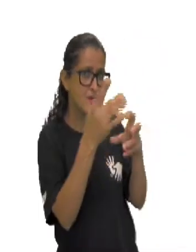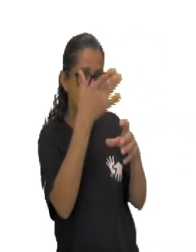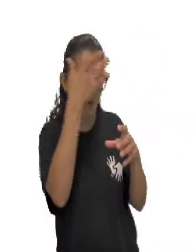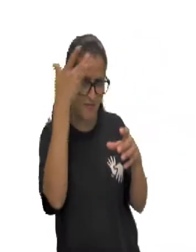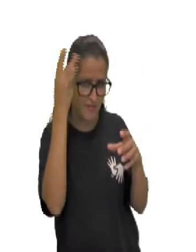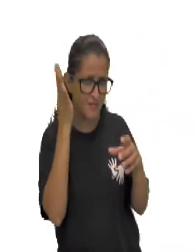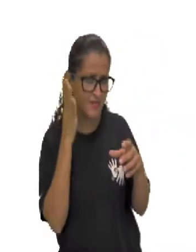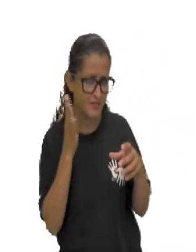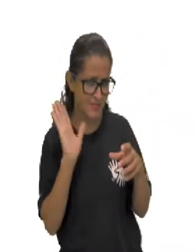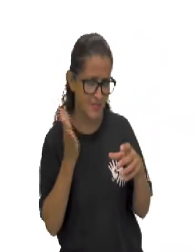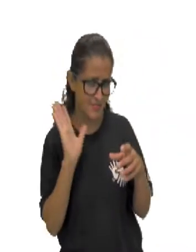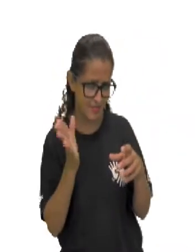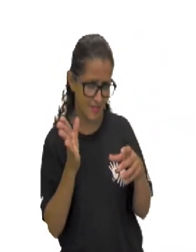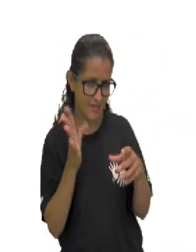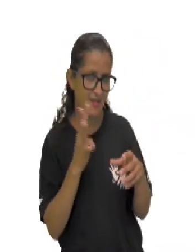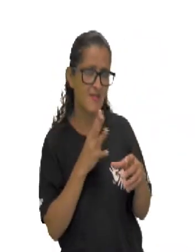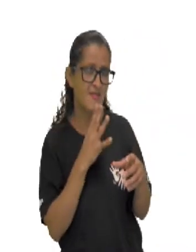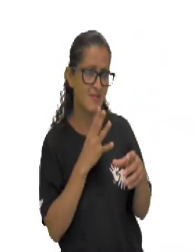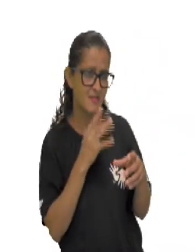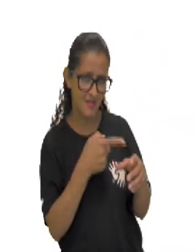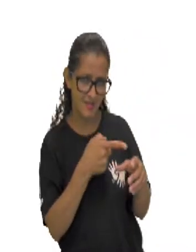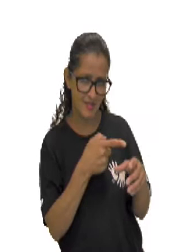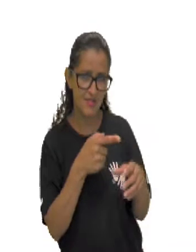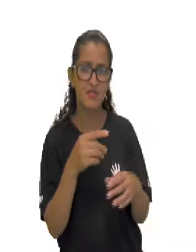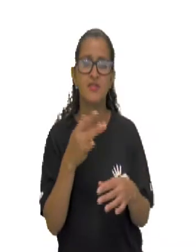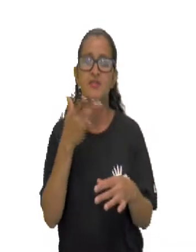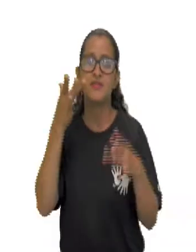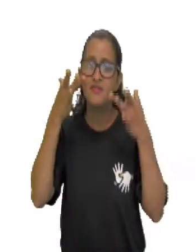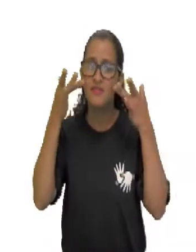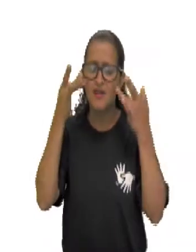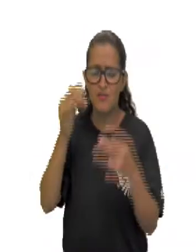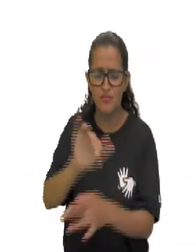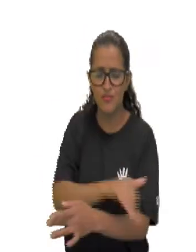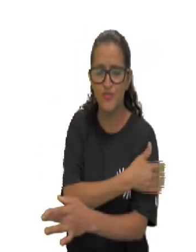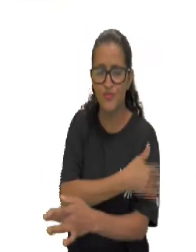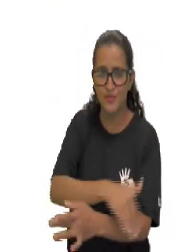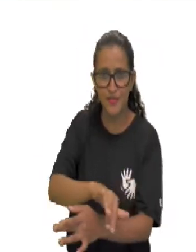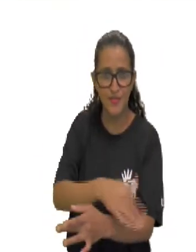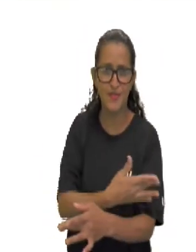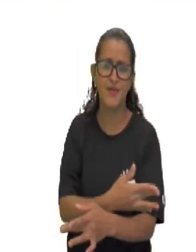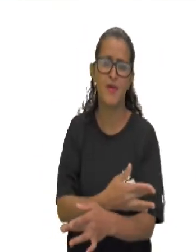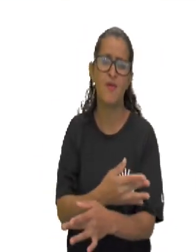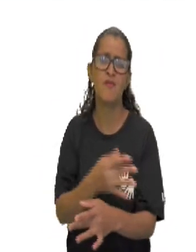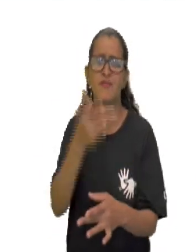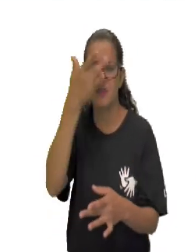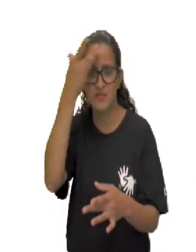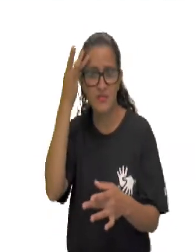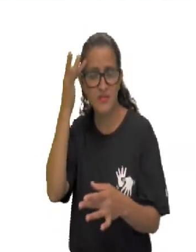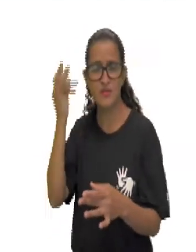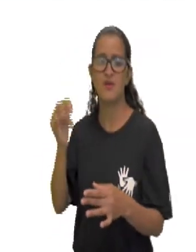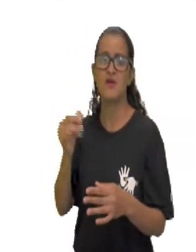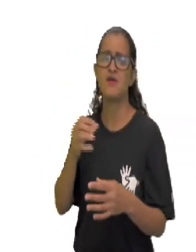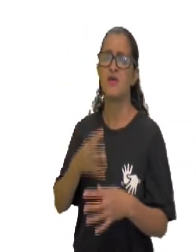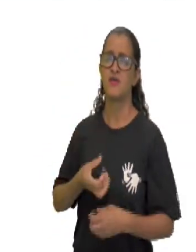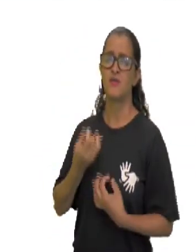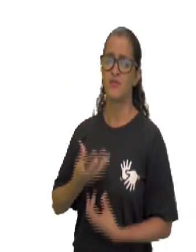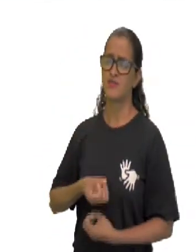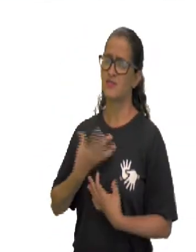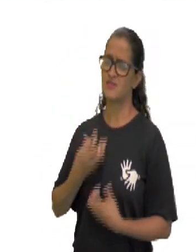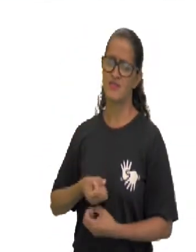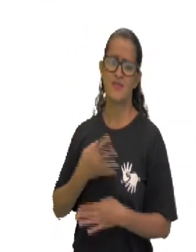de uma encenação, num teatro de rua, alguém tocando uma música, declamando uma poesia? Tudo isso pode ser teatro de